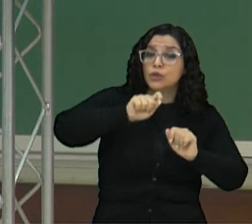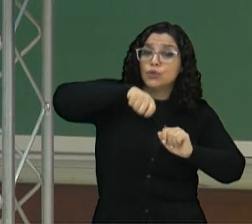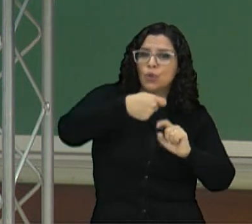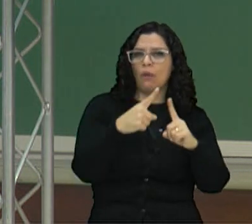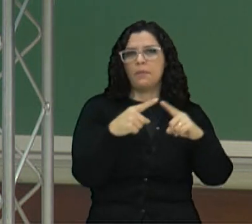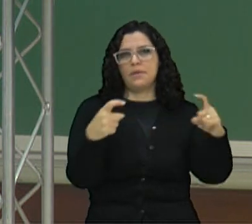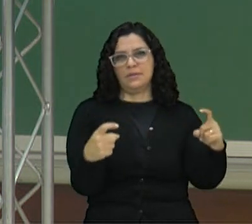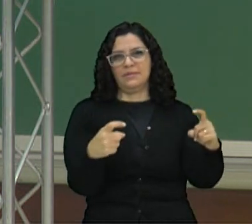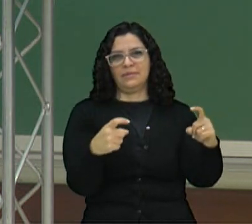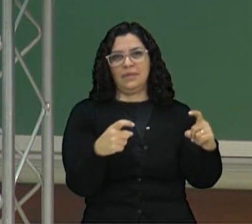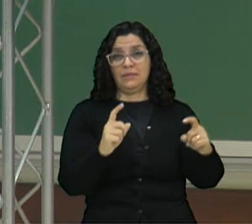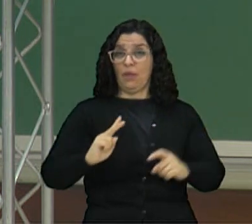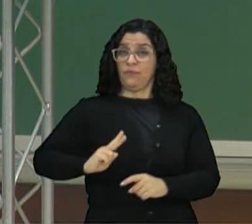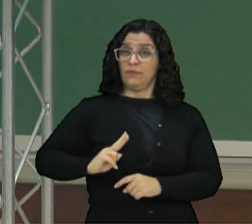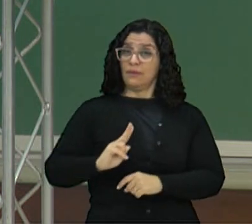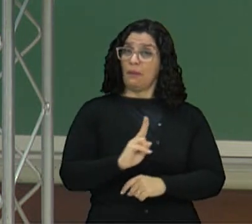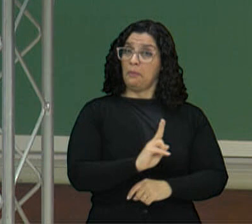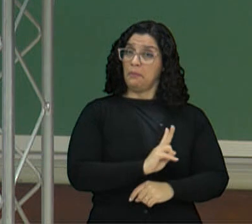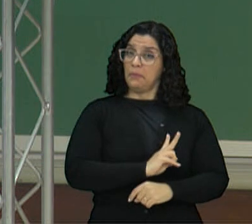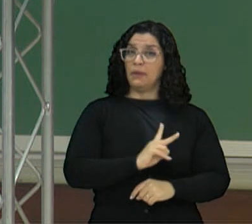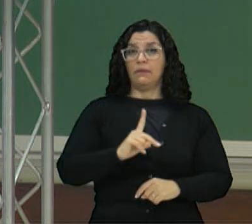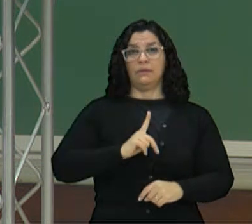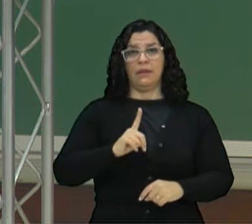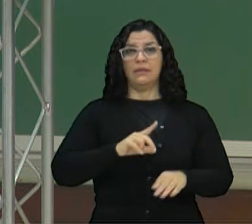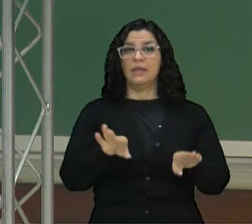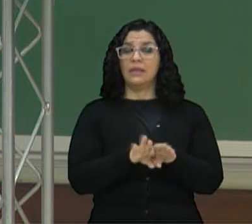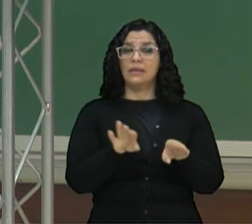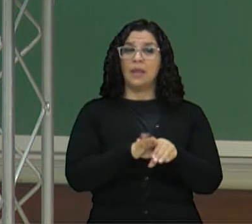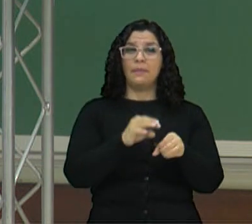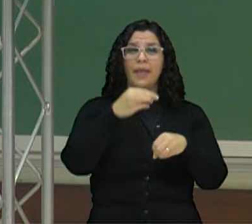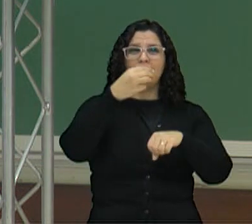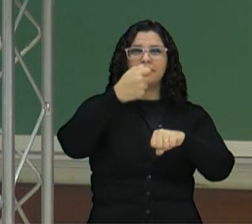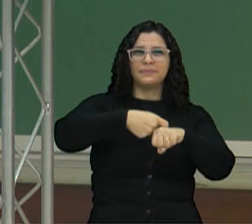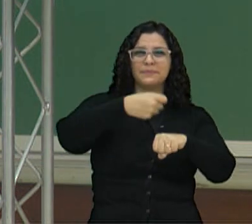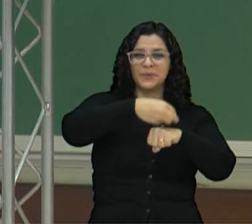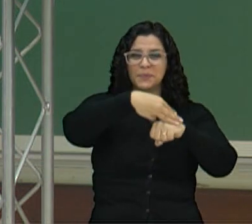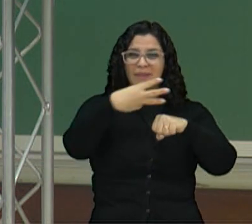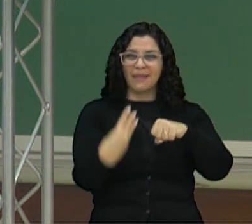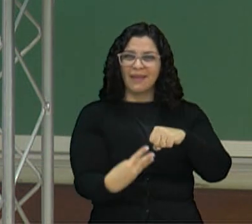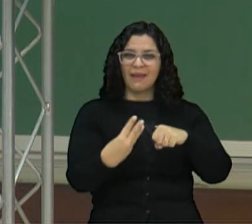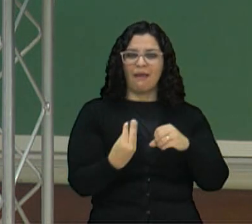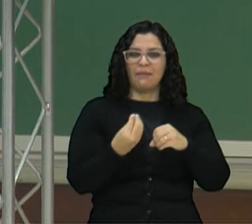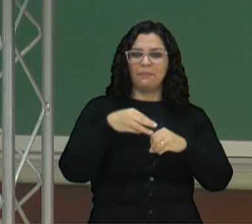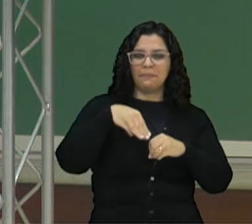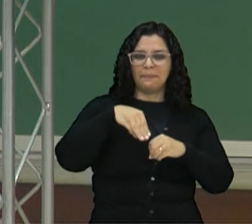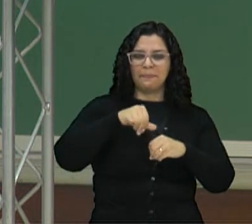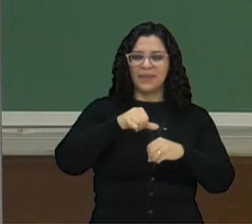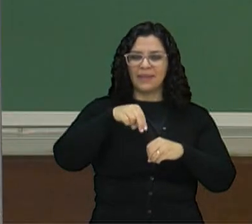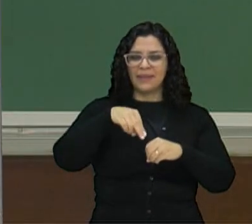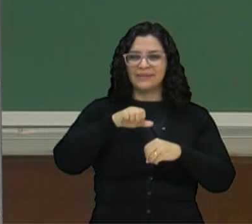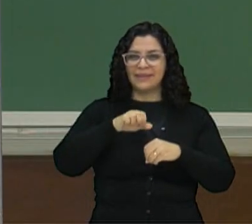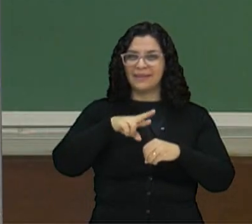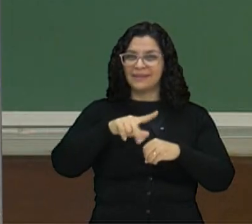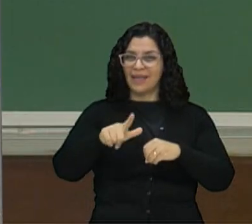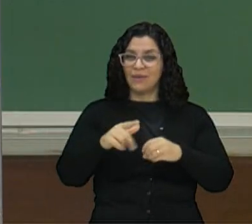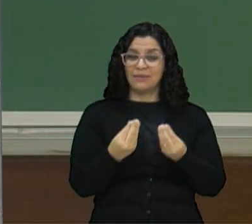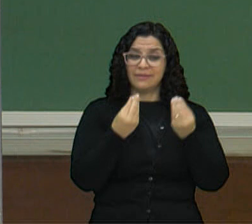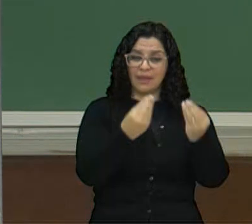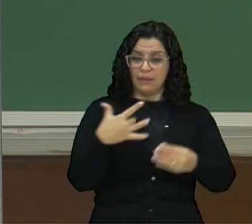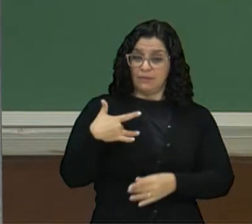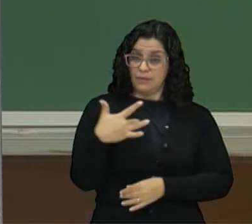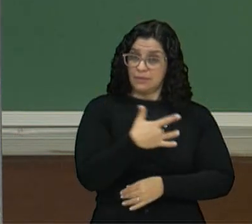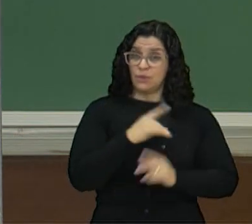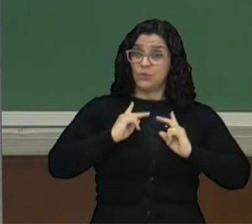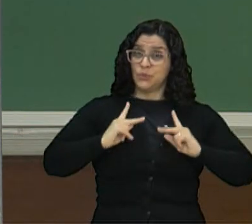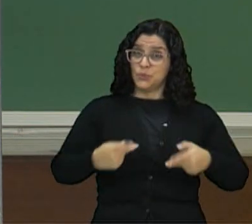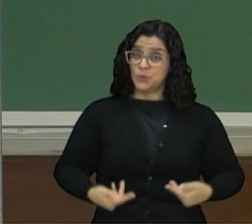a respeito das vitaminas que elas produzem, dos minerais que elas trazem para a saúde humana, por exemplo. Certo, pessoal? Então, agora a gente